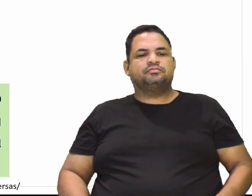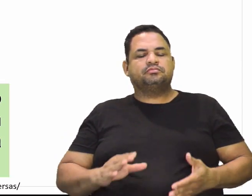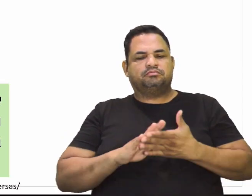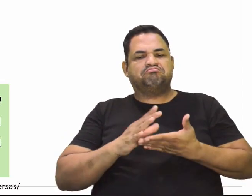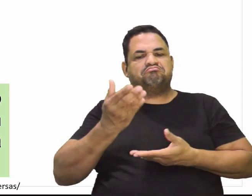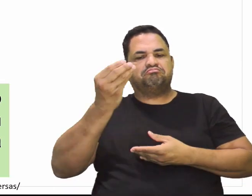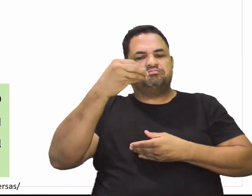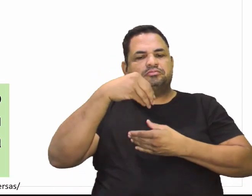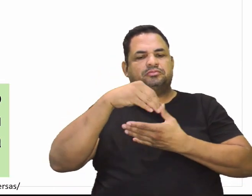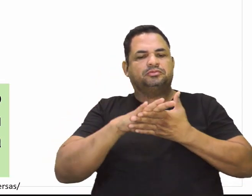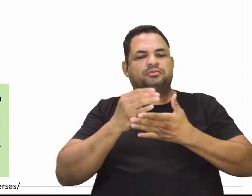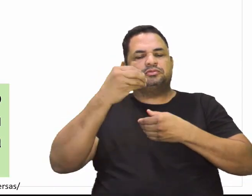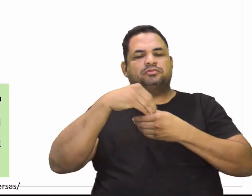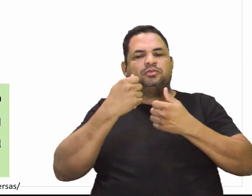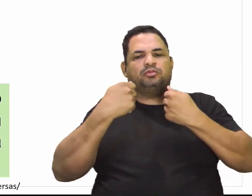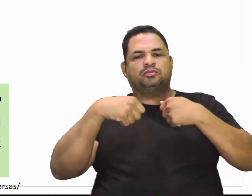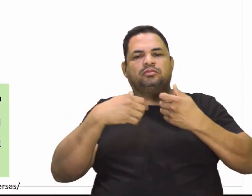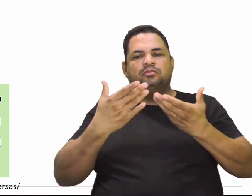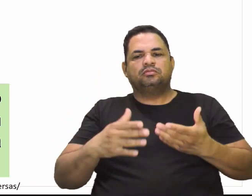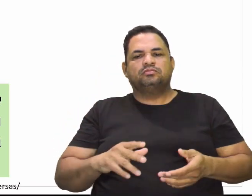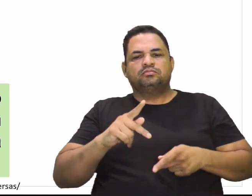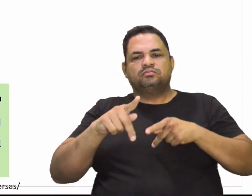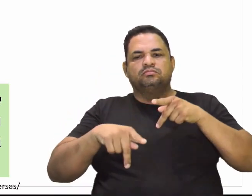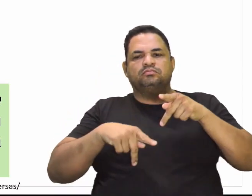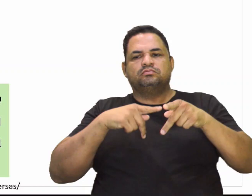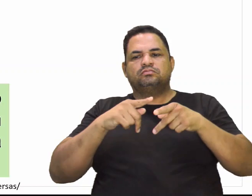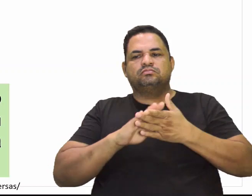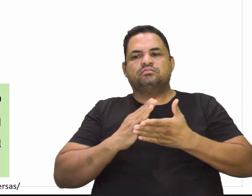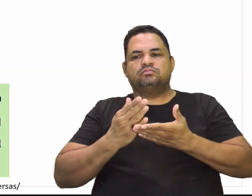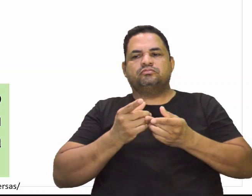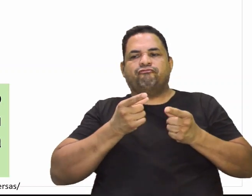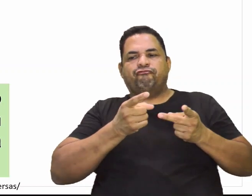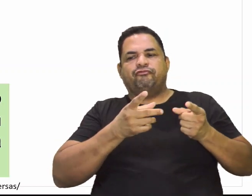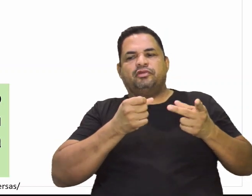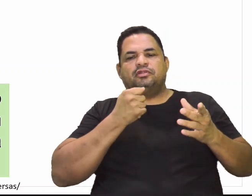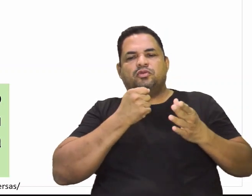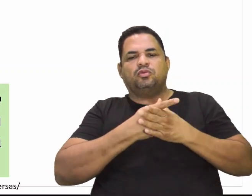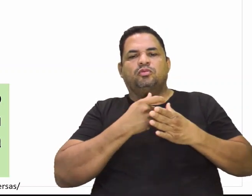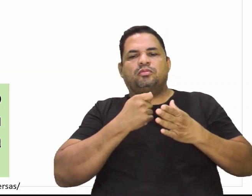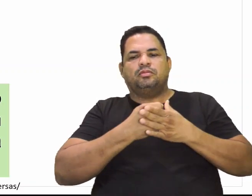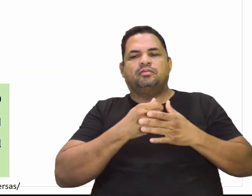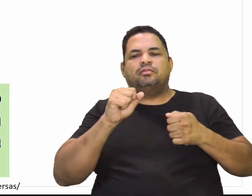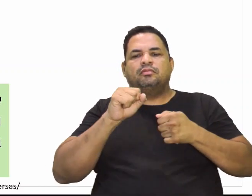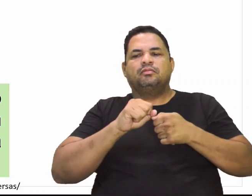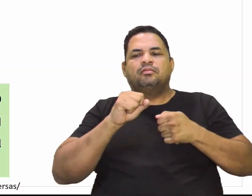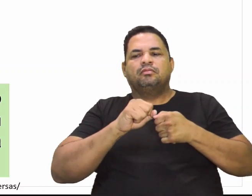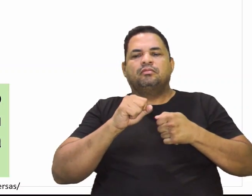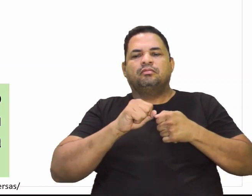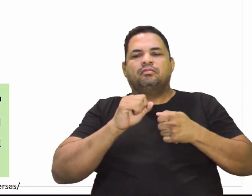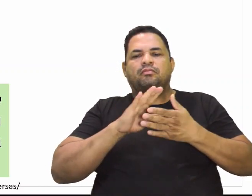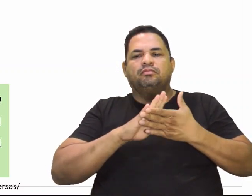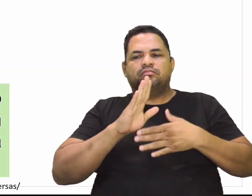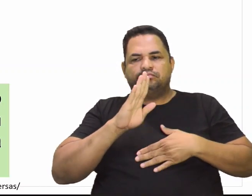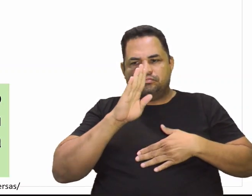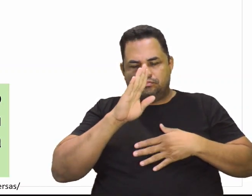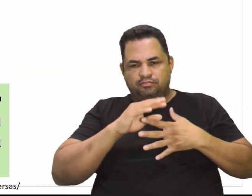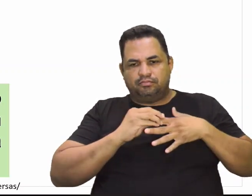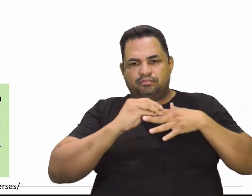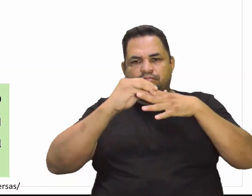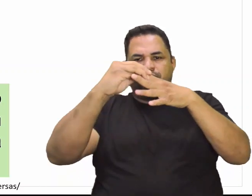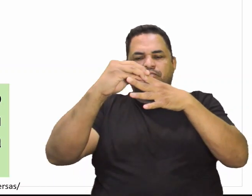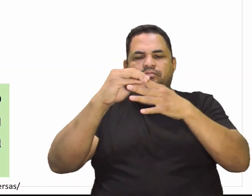estiveram ali no poder. Esse povo dedicou-se muito ao comércio, inclusive fazendo dessa atividade sua